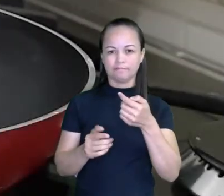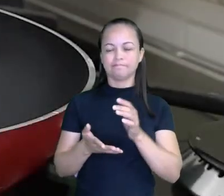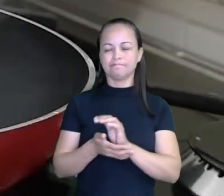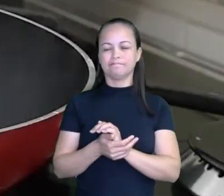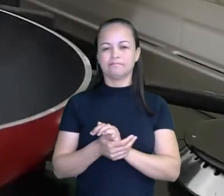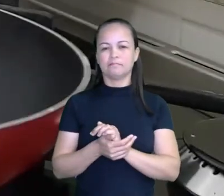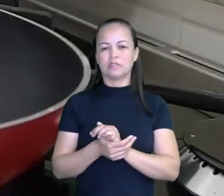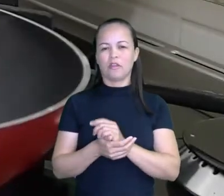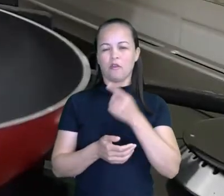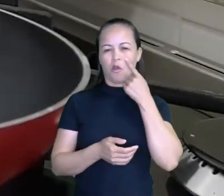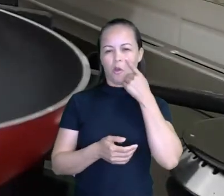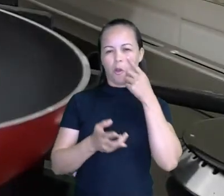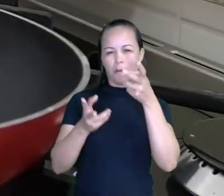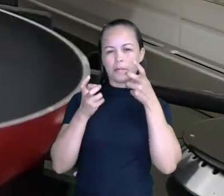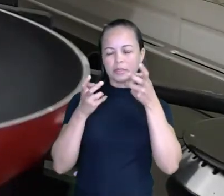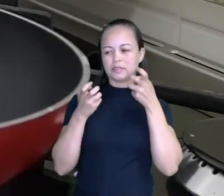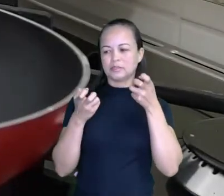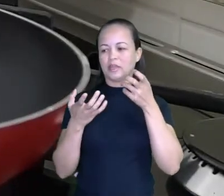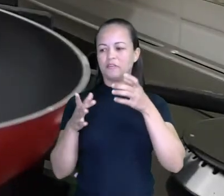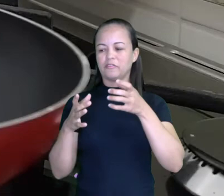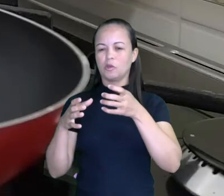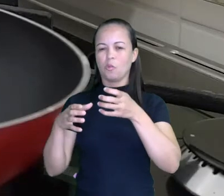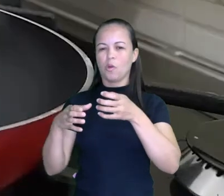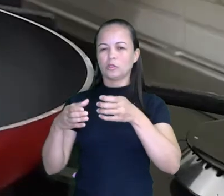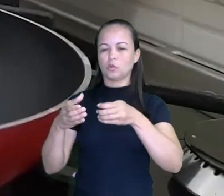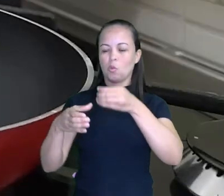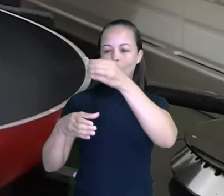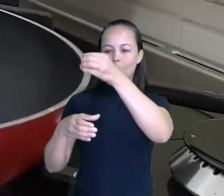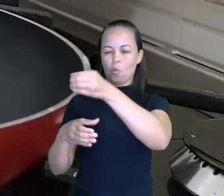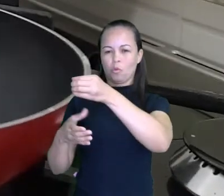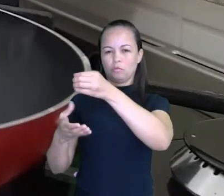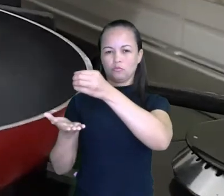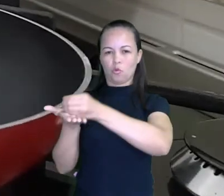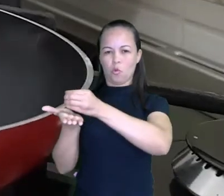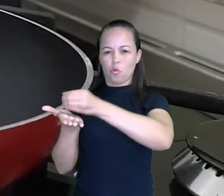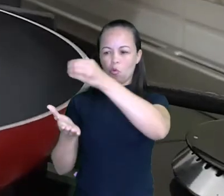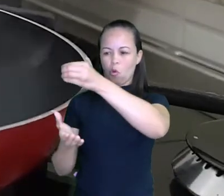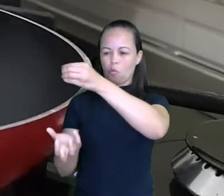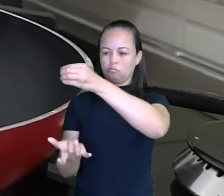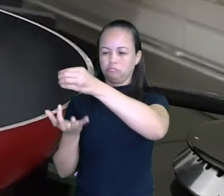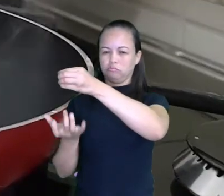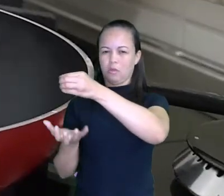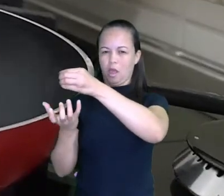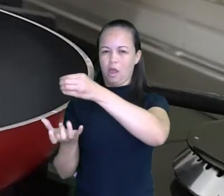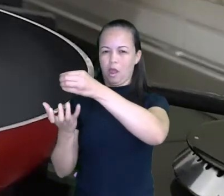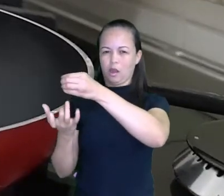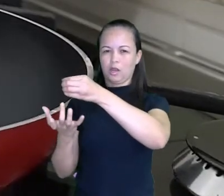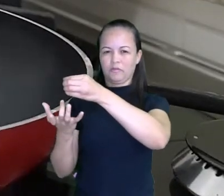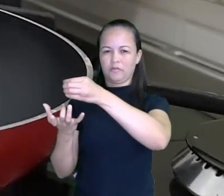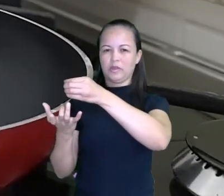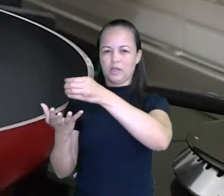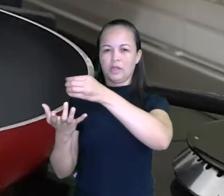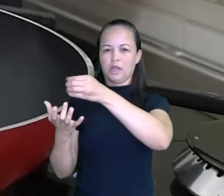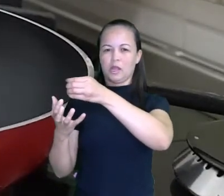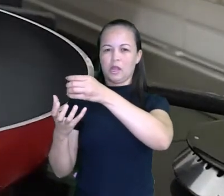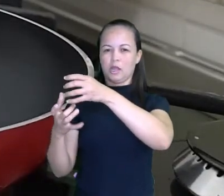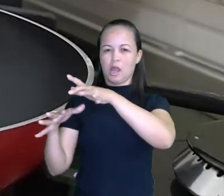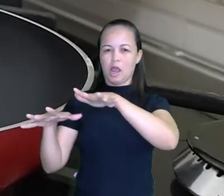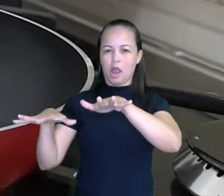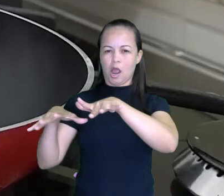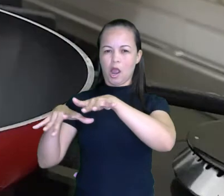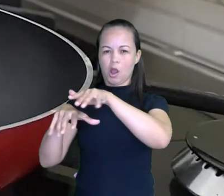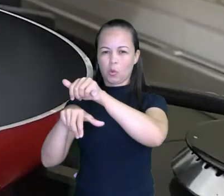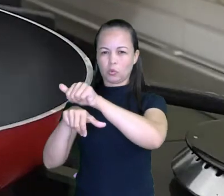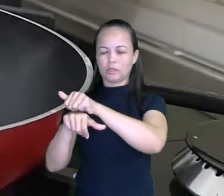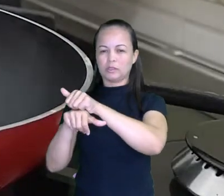Mas vamos um pouco além. Veja como o vapor de água, ao entrar em contato com a superfície fria do copo, se condensa.